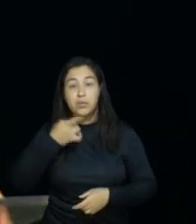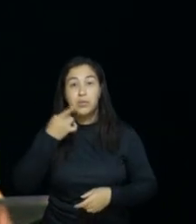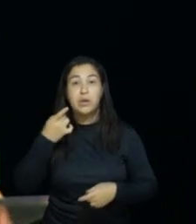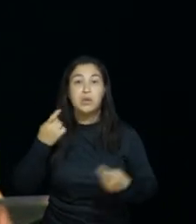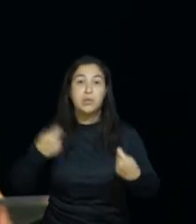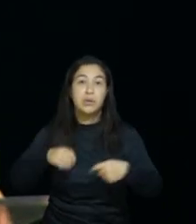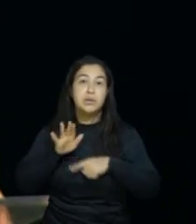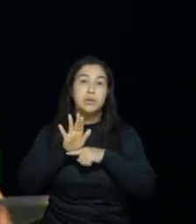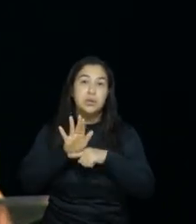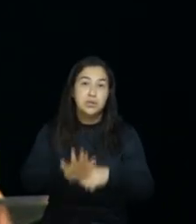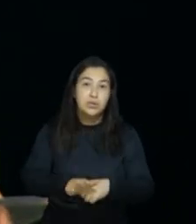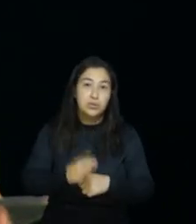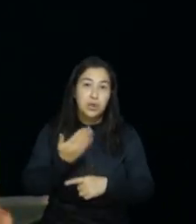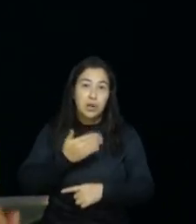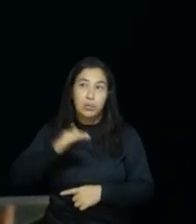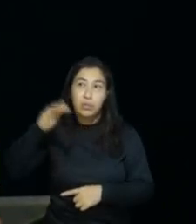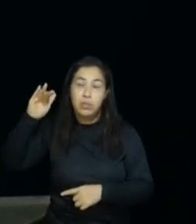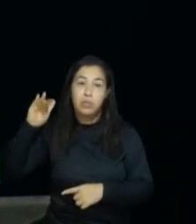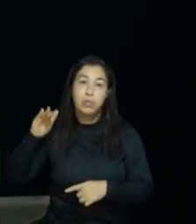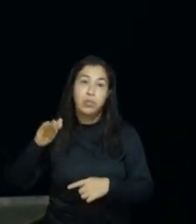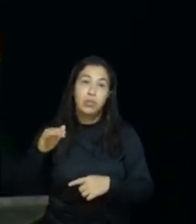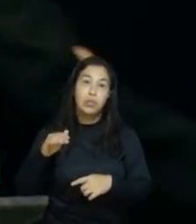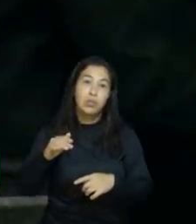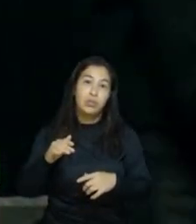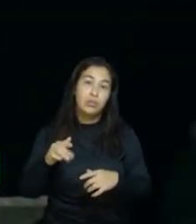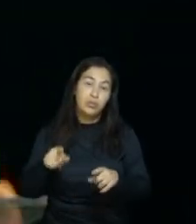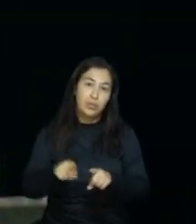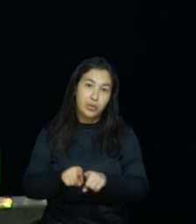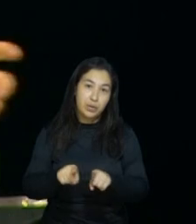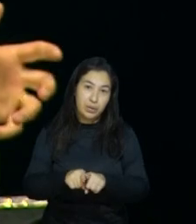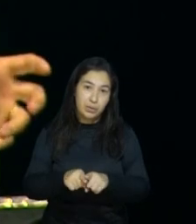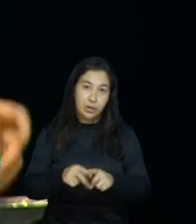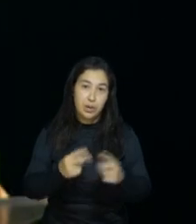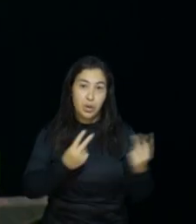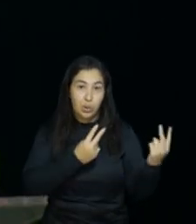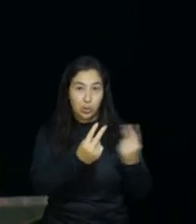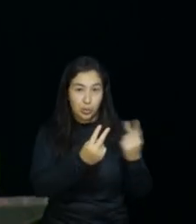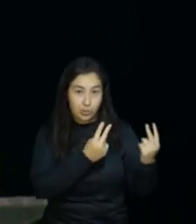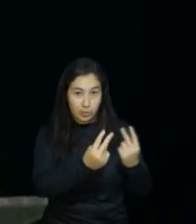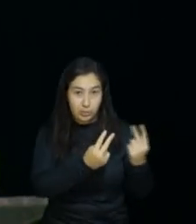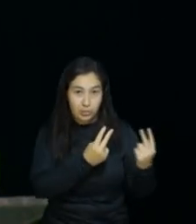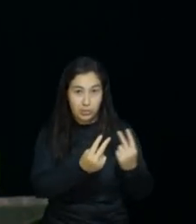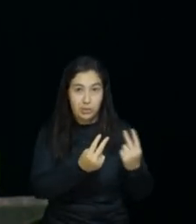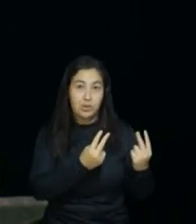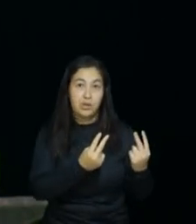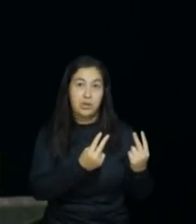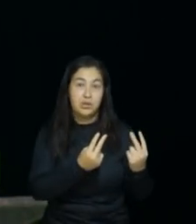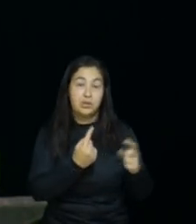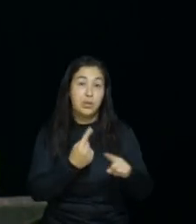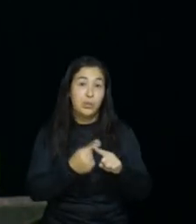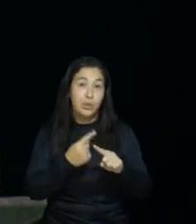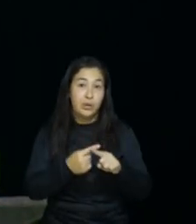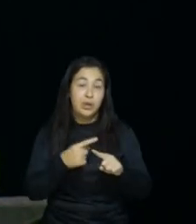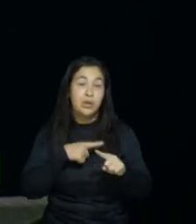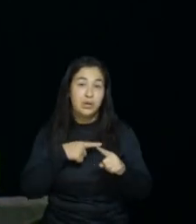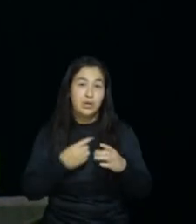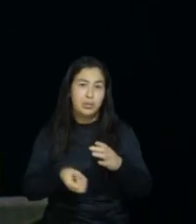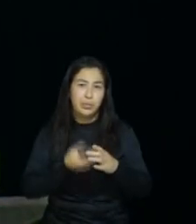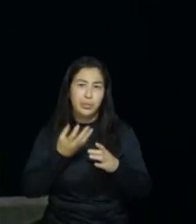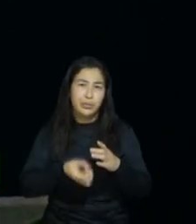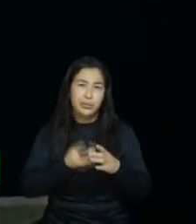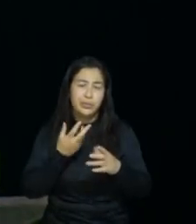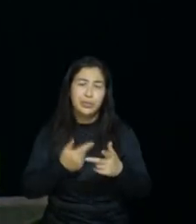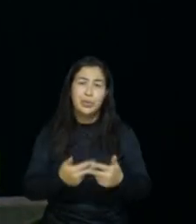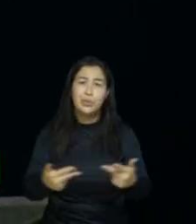o Alto Vale e os outros municípios do Planalto a ter essa duplicação dessa via que escoa grande parte da produção. Assim